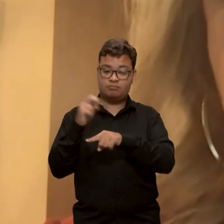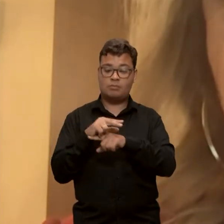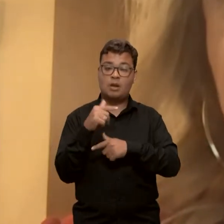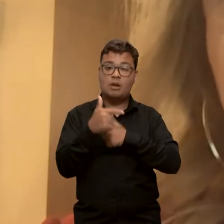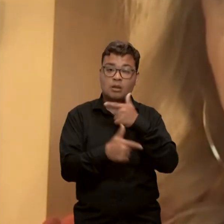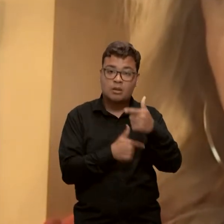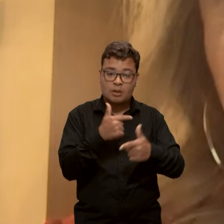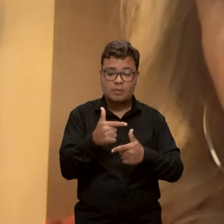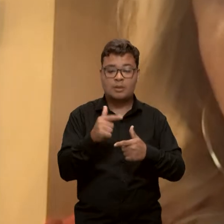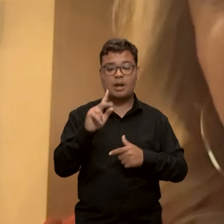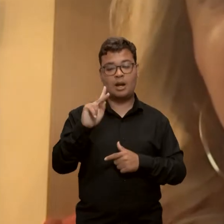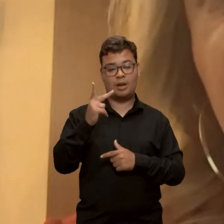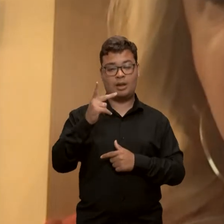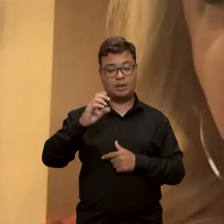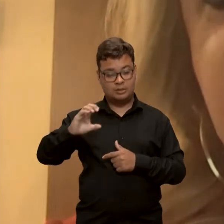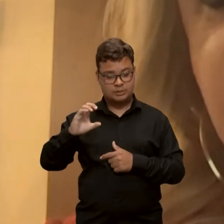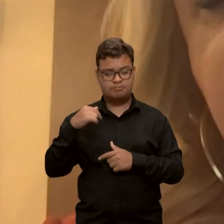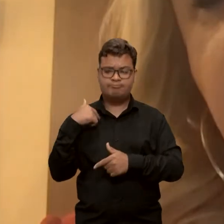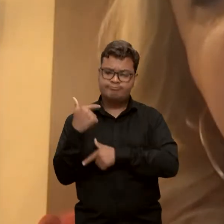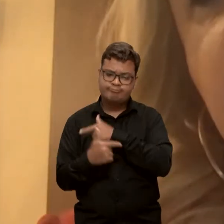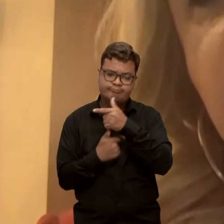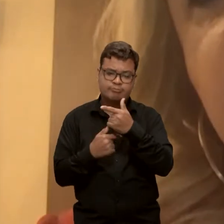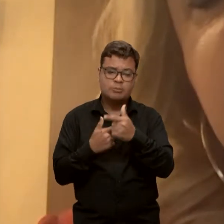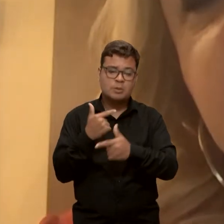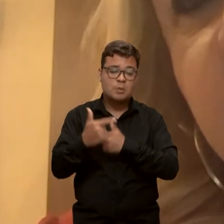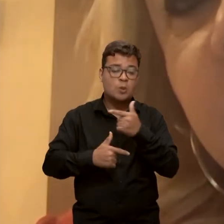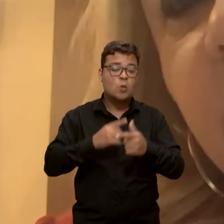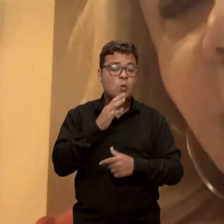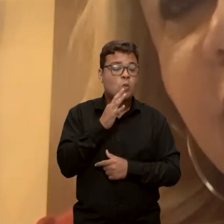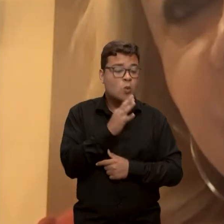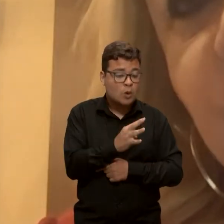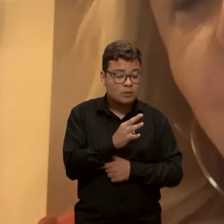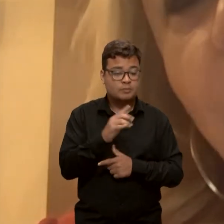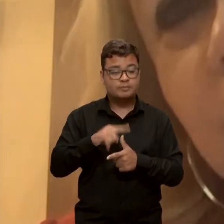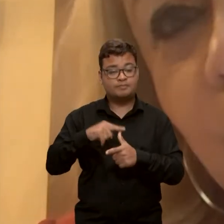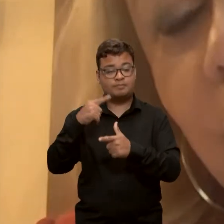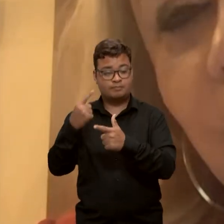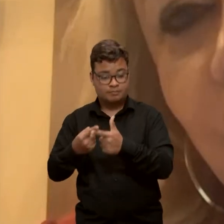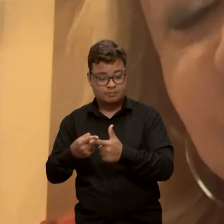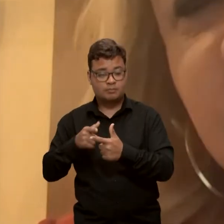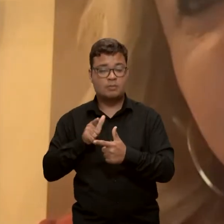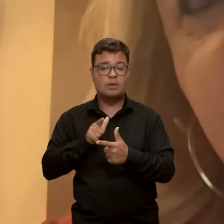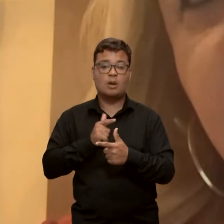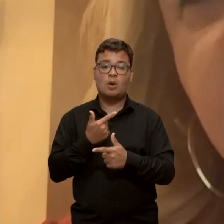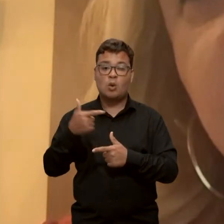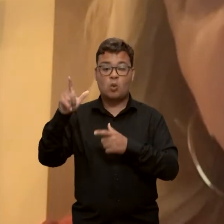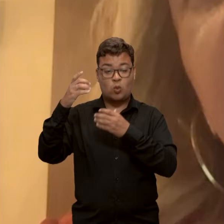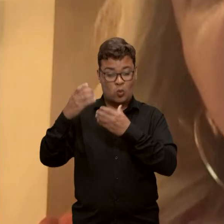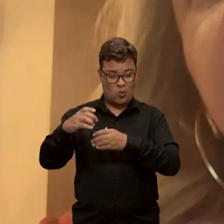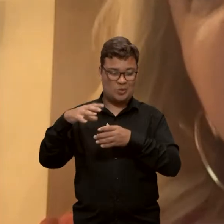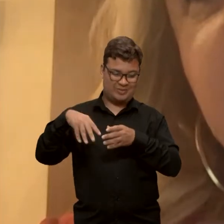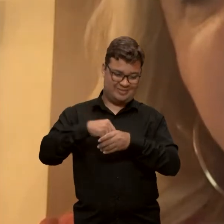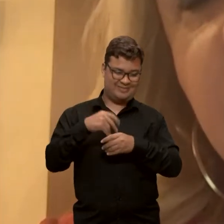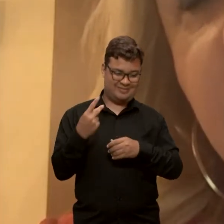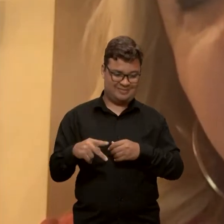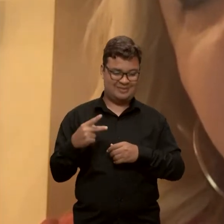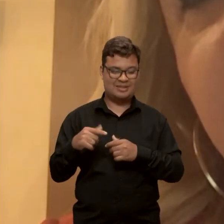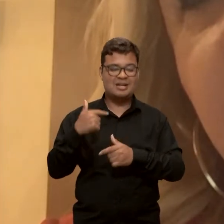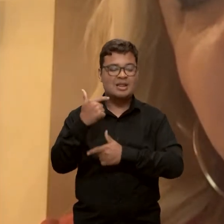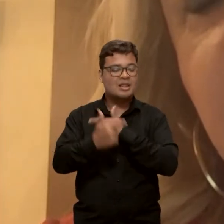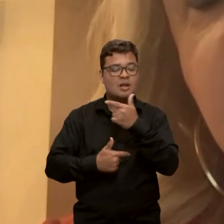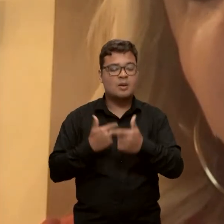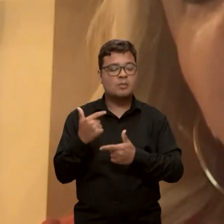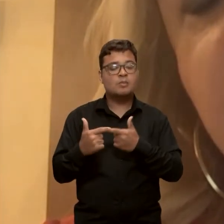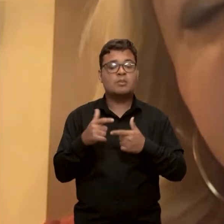Clínicas. Trabalhei por 4 anos. E, em seguida, eu fiz um outro concurso interno para